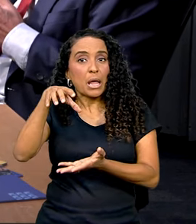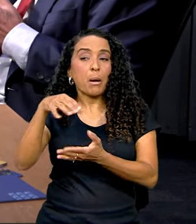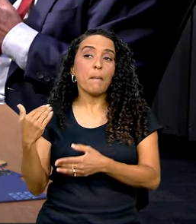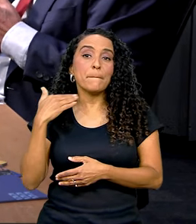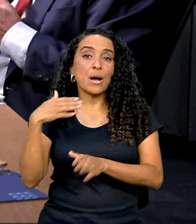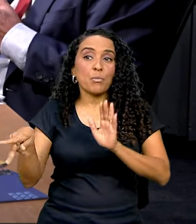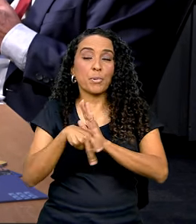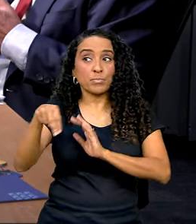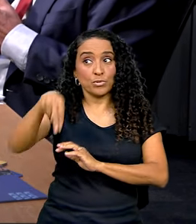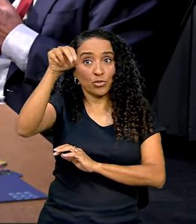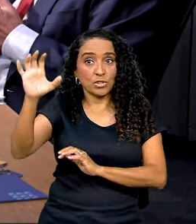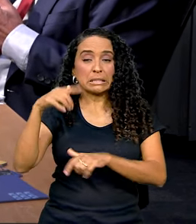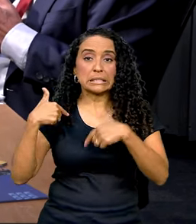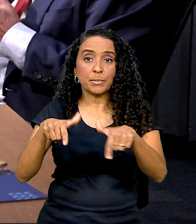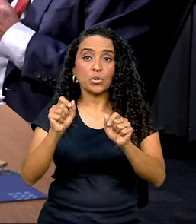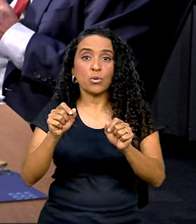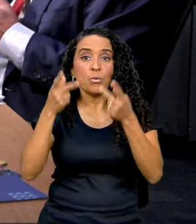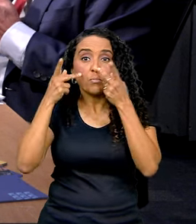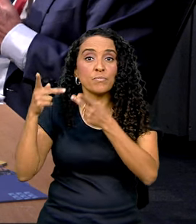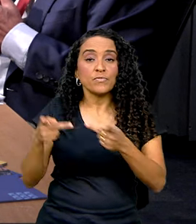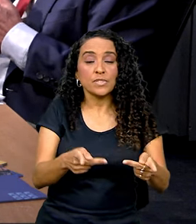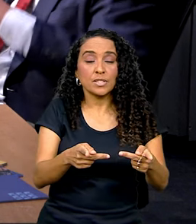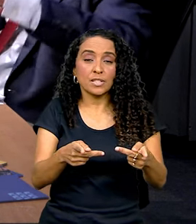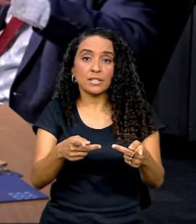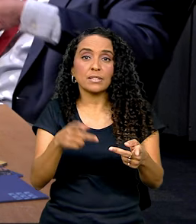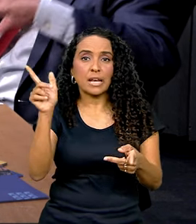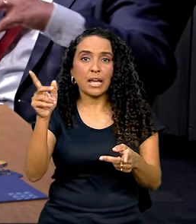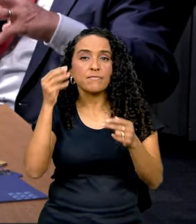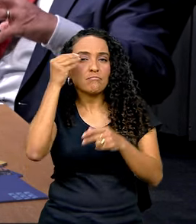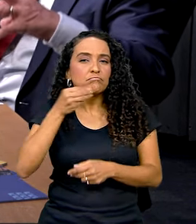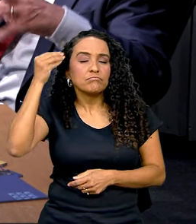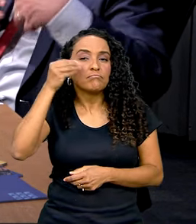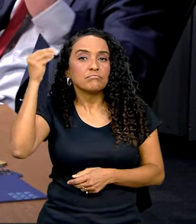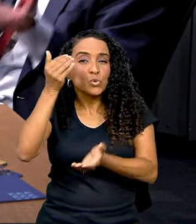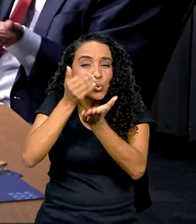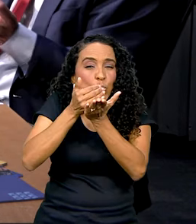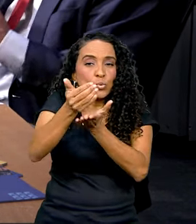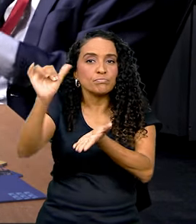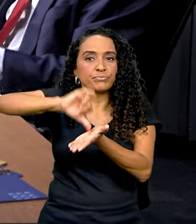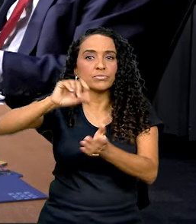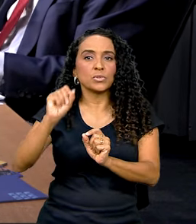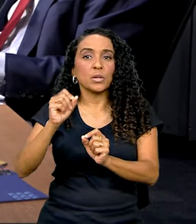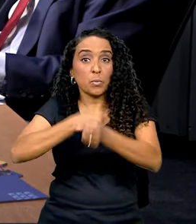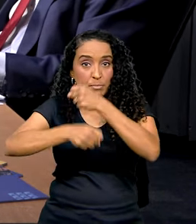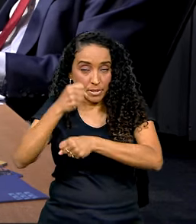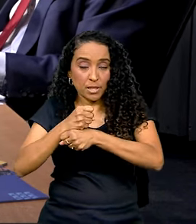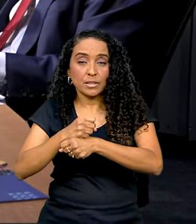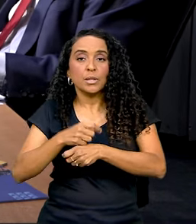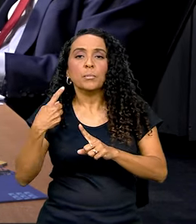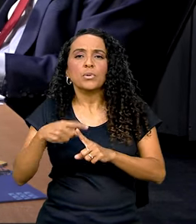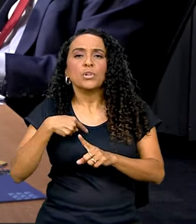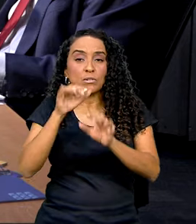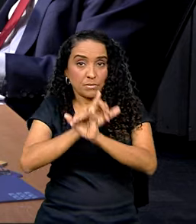do Nordeste a gente trabalhou ali uma visita eh lá foi a experiência piloto ainda o ano